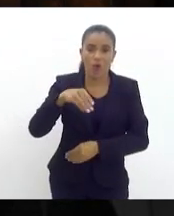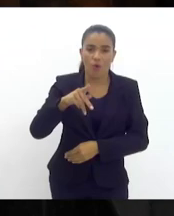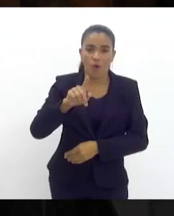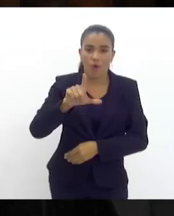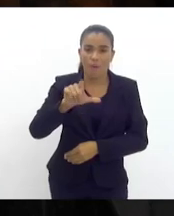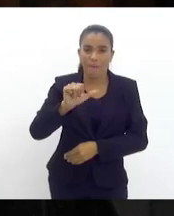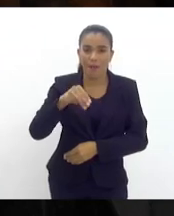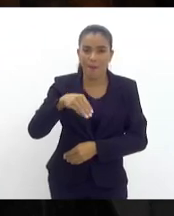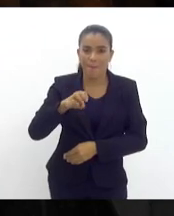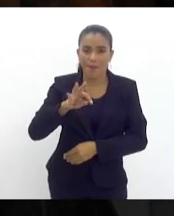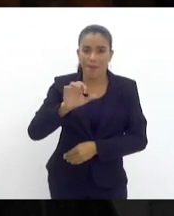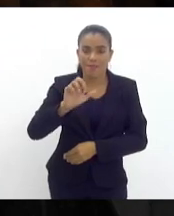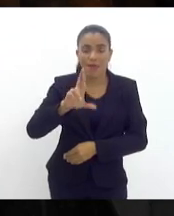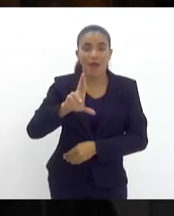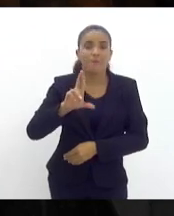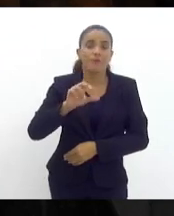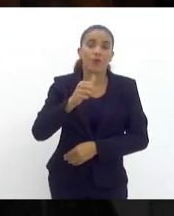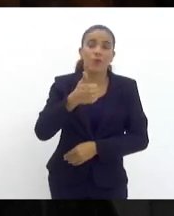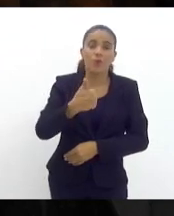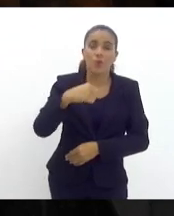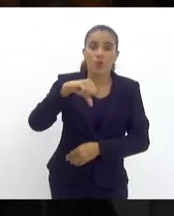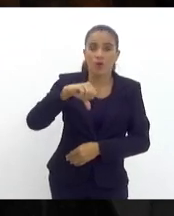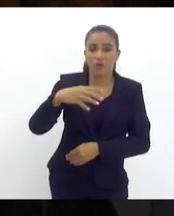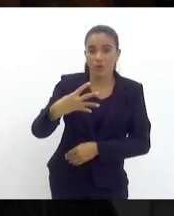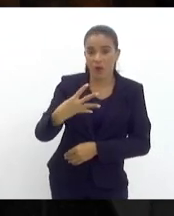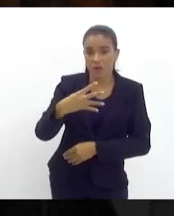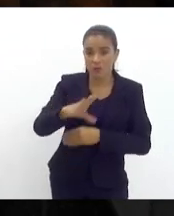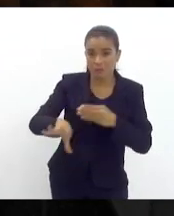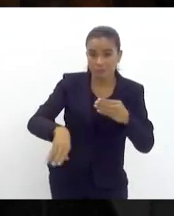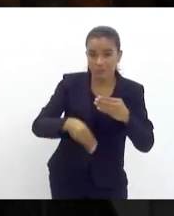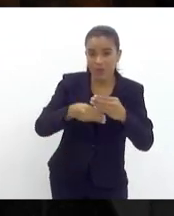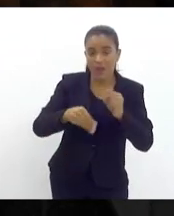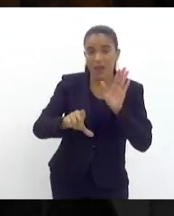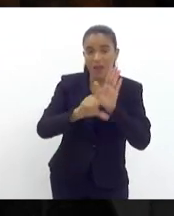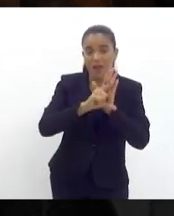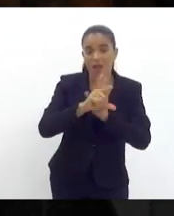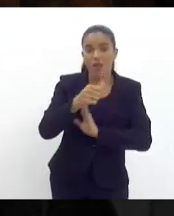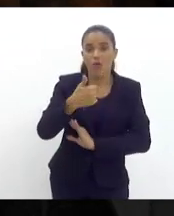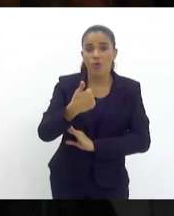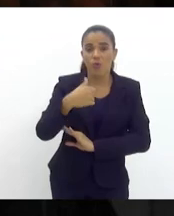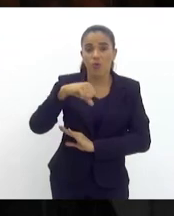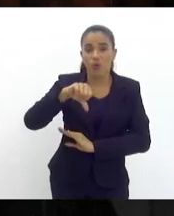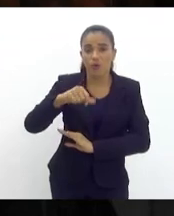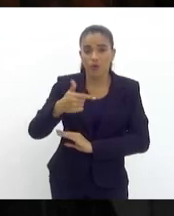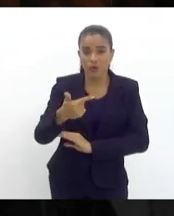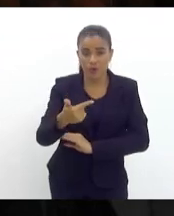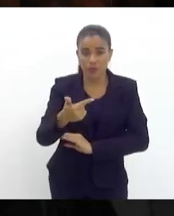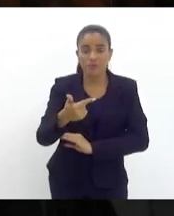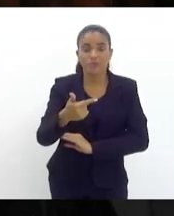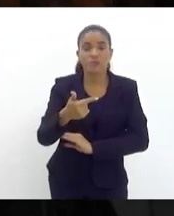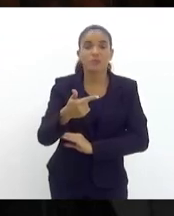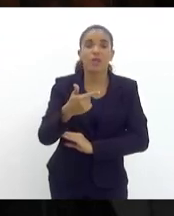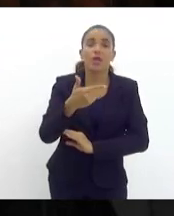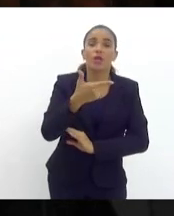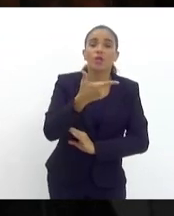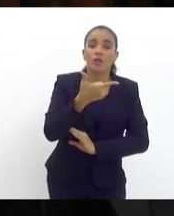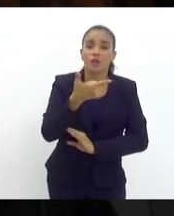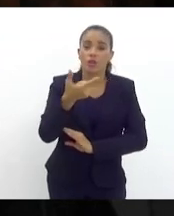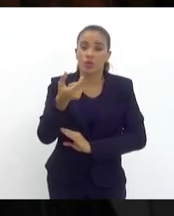194 associada com a lei complementar 192 de